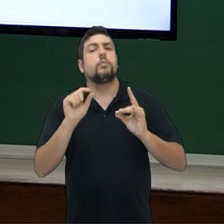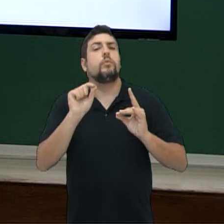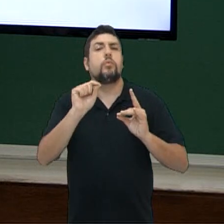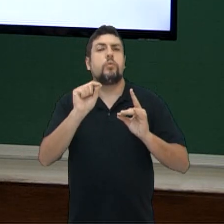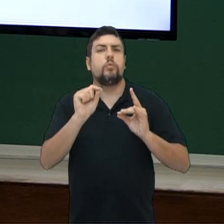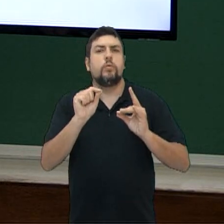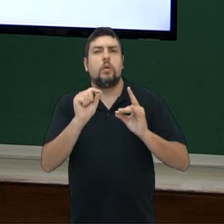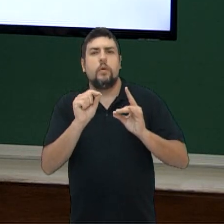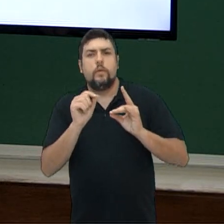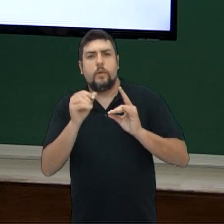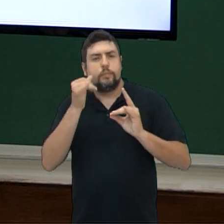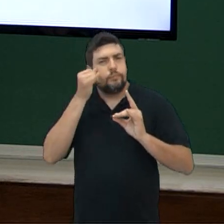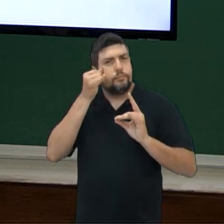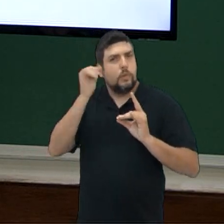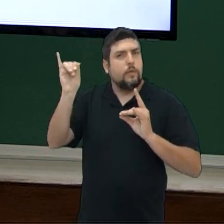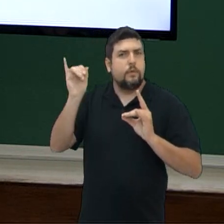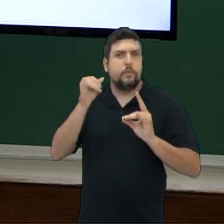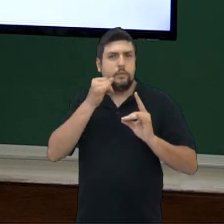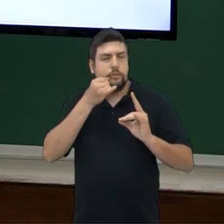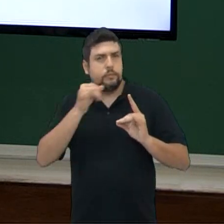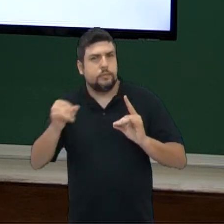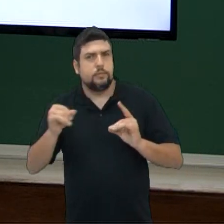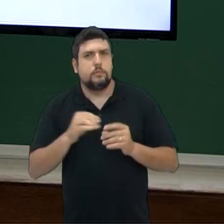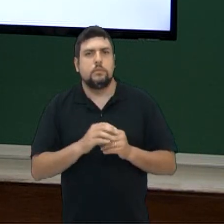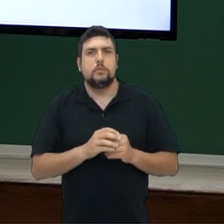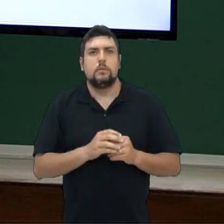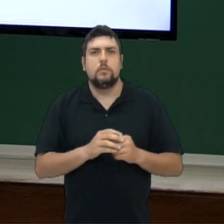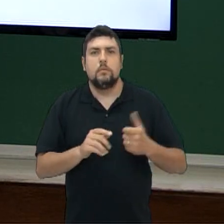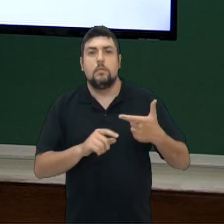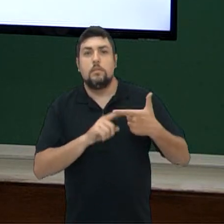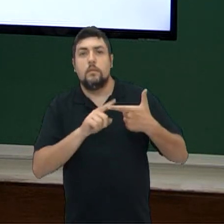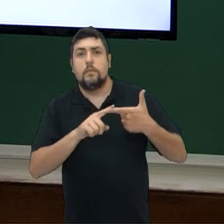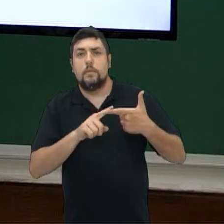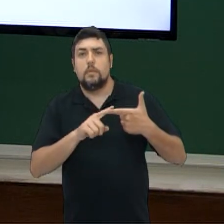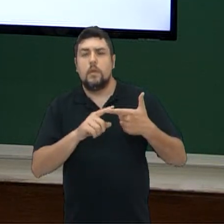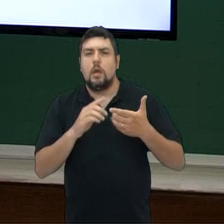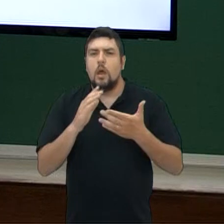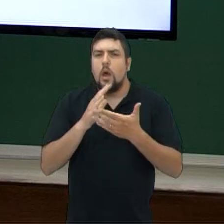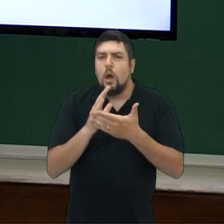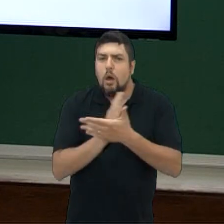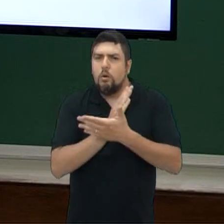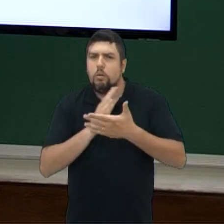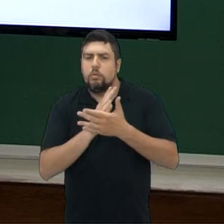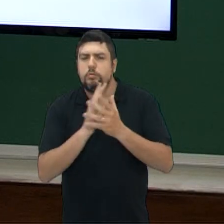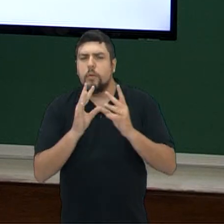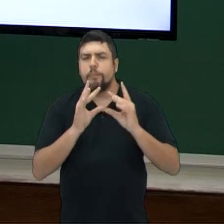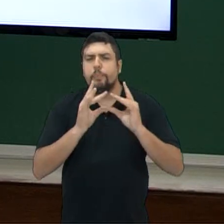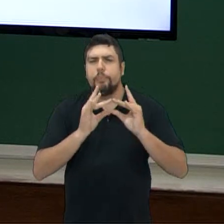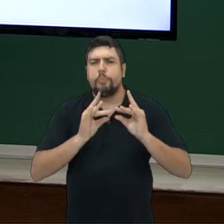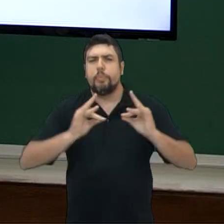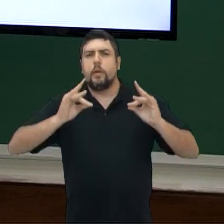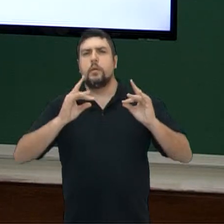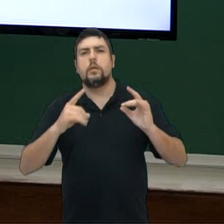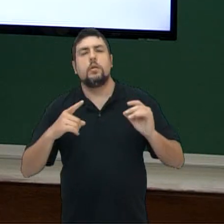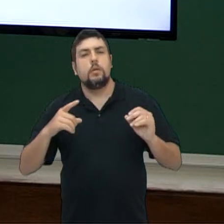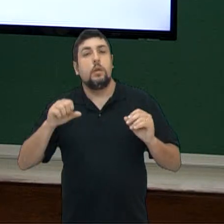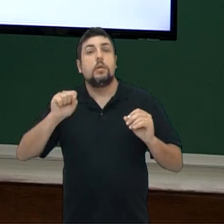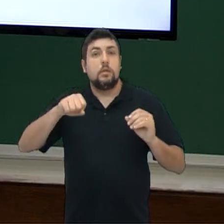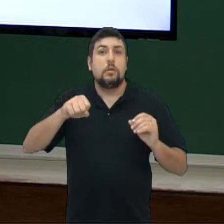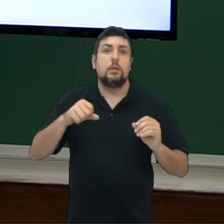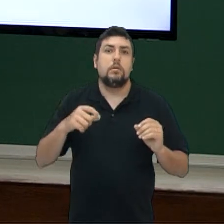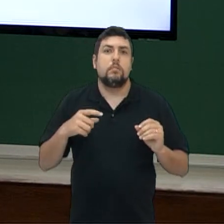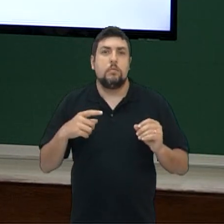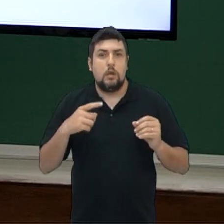normalmente isolantes. Alguns são líquidos à temperatura ambiente? Sim, você consegue encontrar eles nos